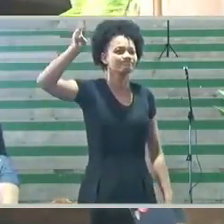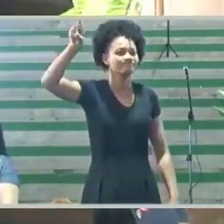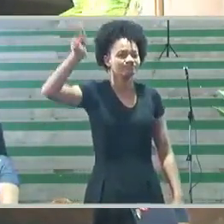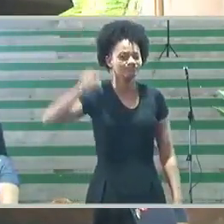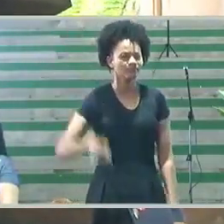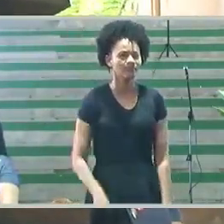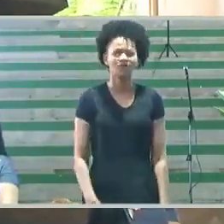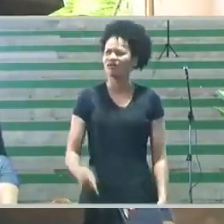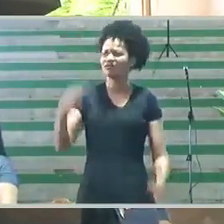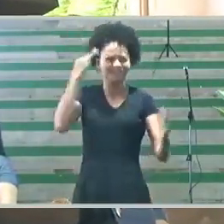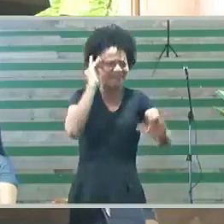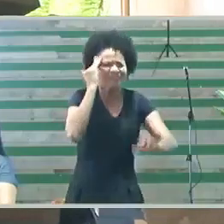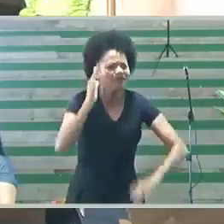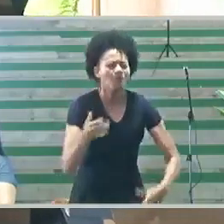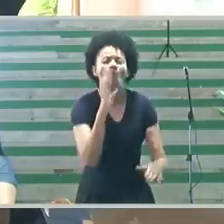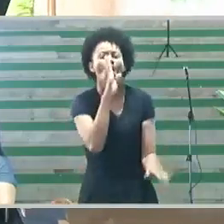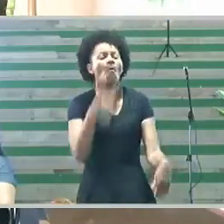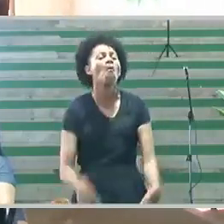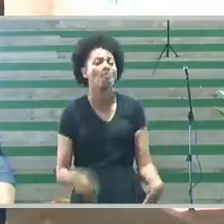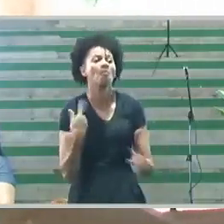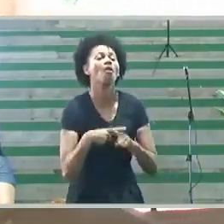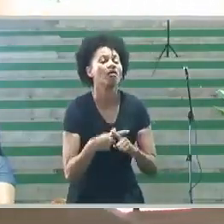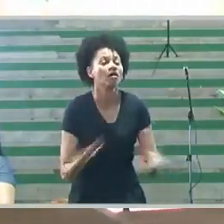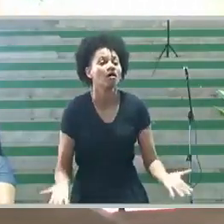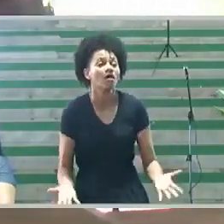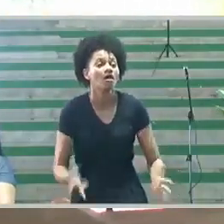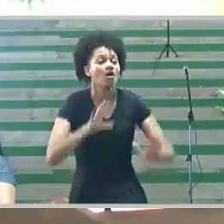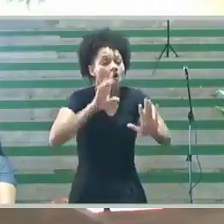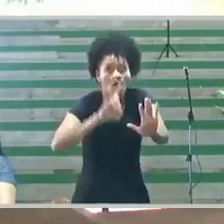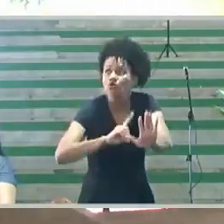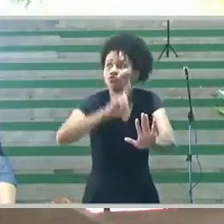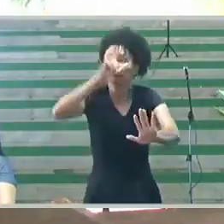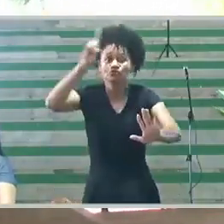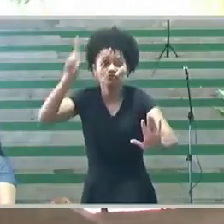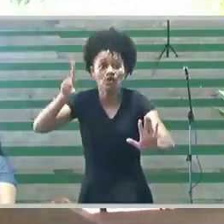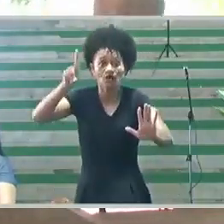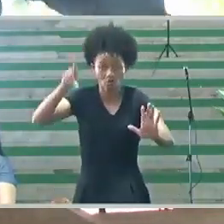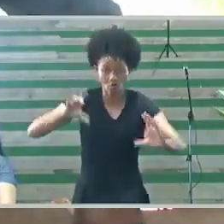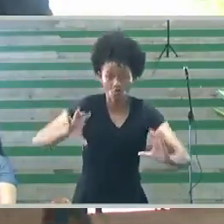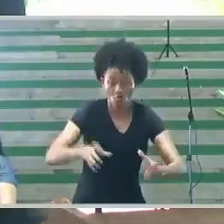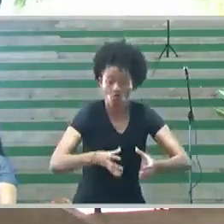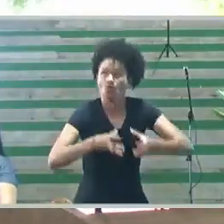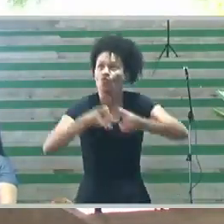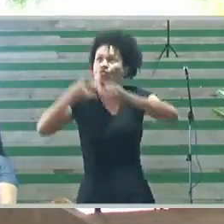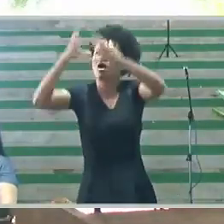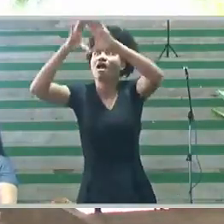Ah não, teve gente que não entendeu. Vai chegar um dia que nós vai chegar lá.